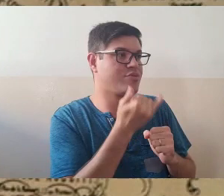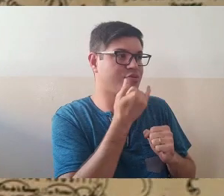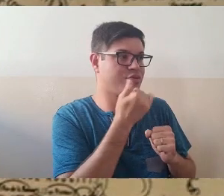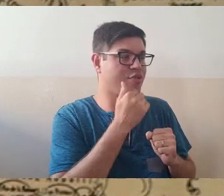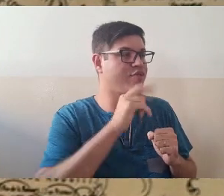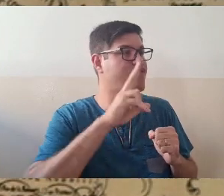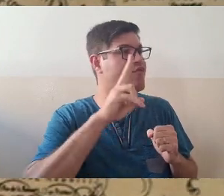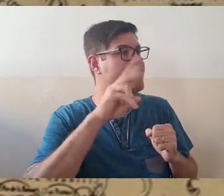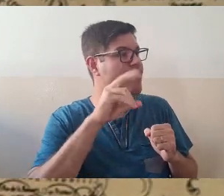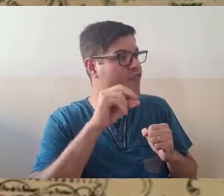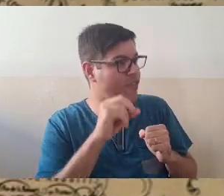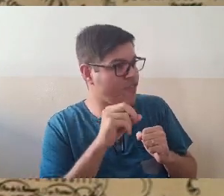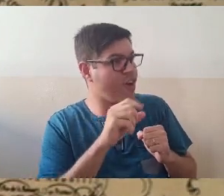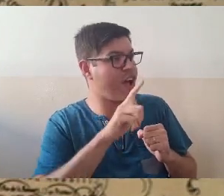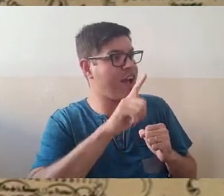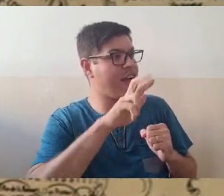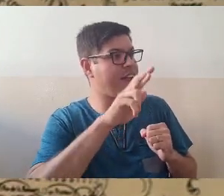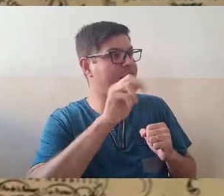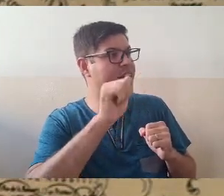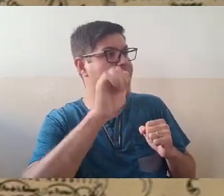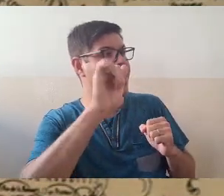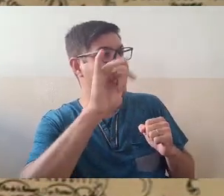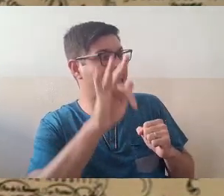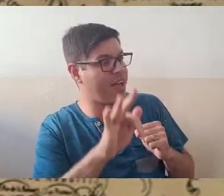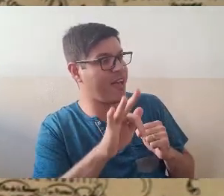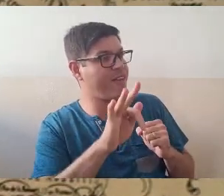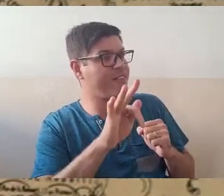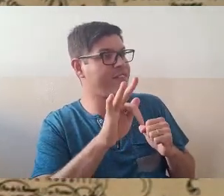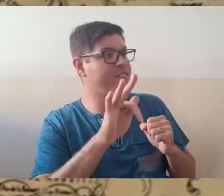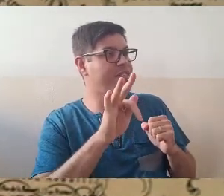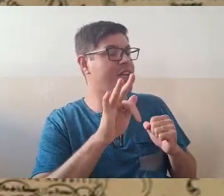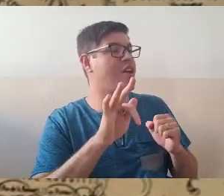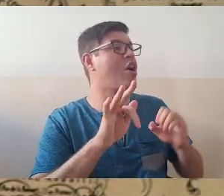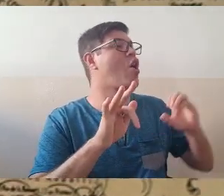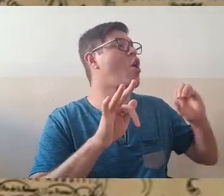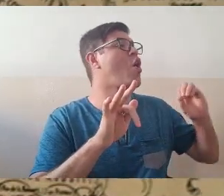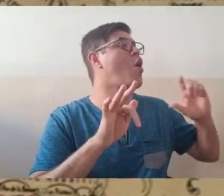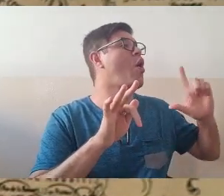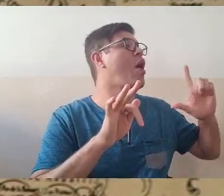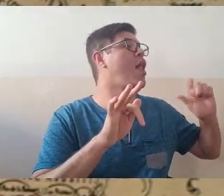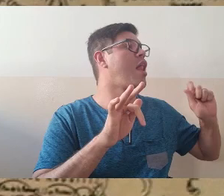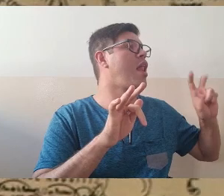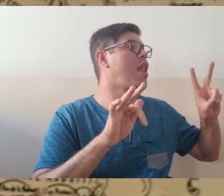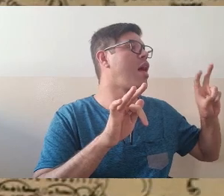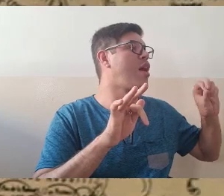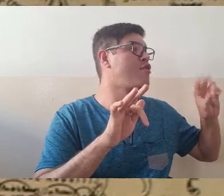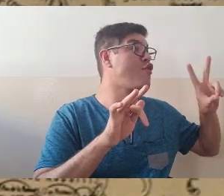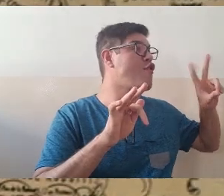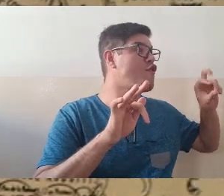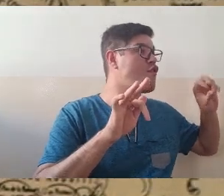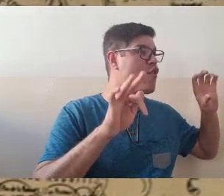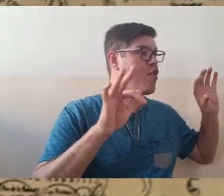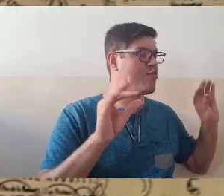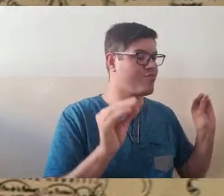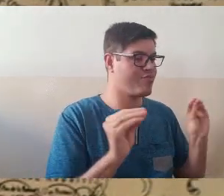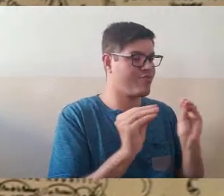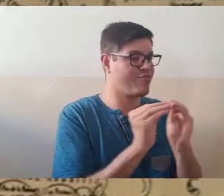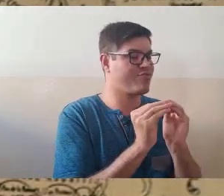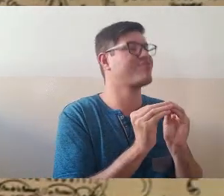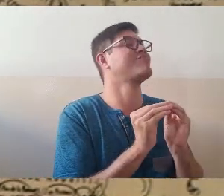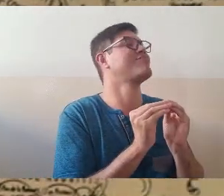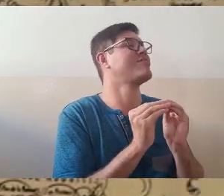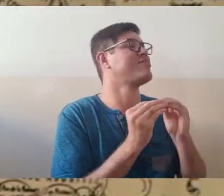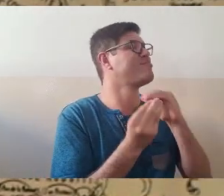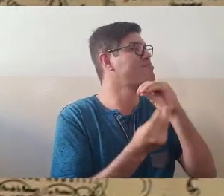Graffi, com o meu avô, o Olavo Graffi. Então juntou Roslávio, meu pai, e quando eu nasci, meu